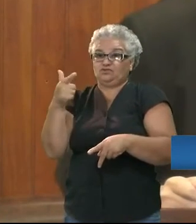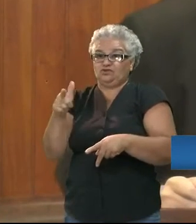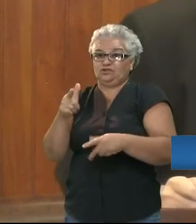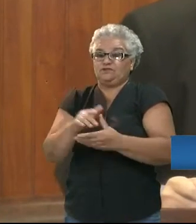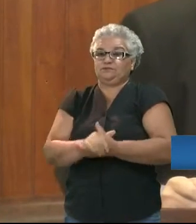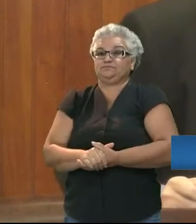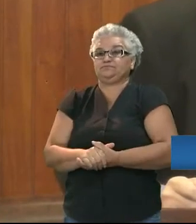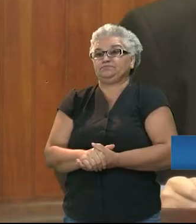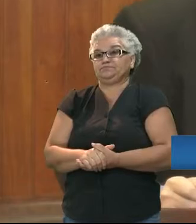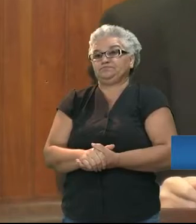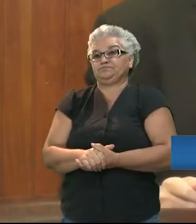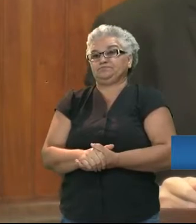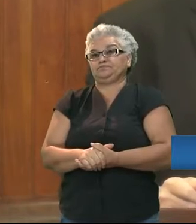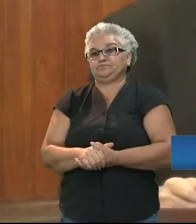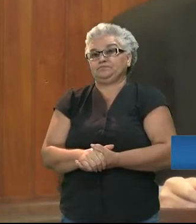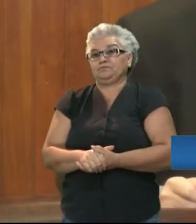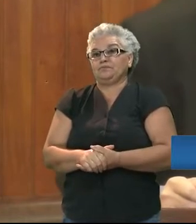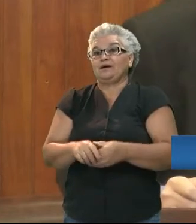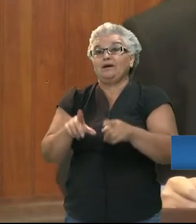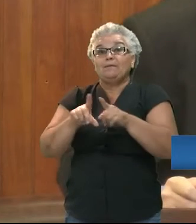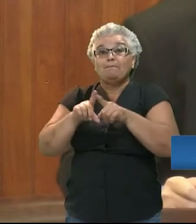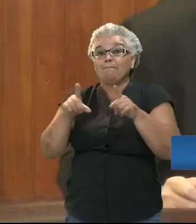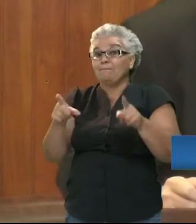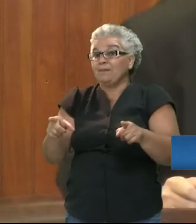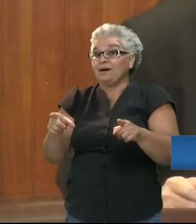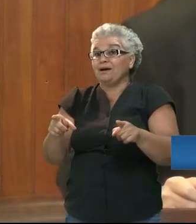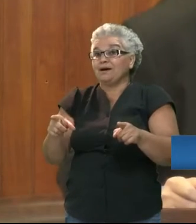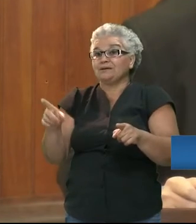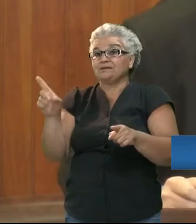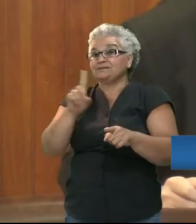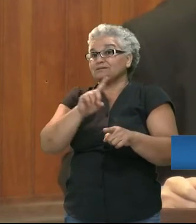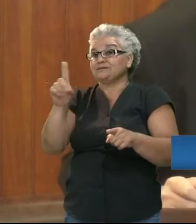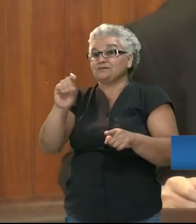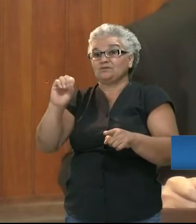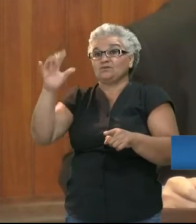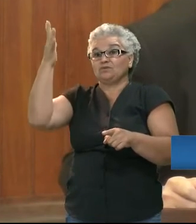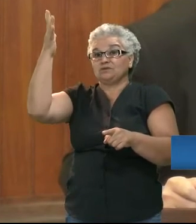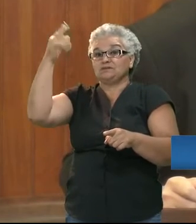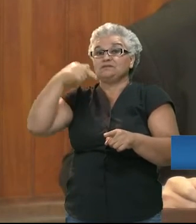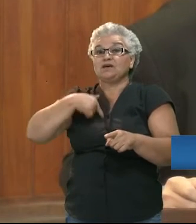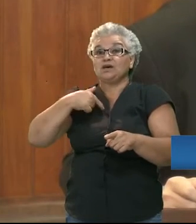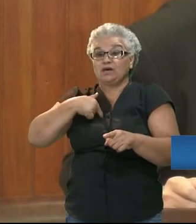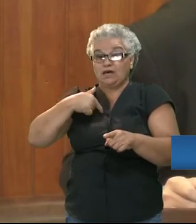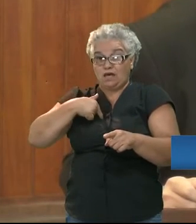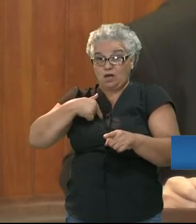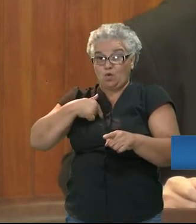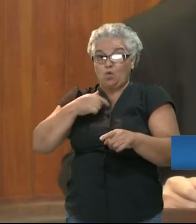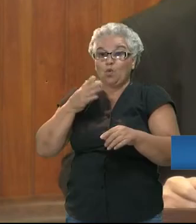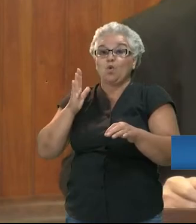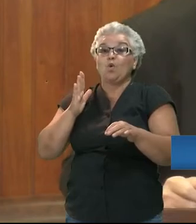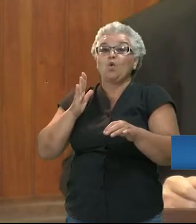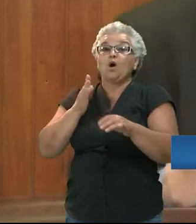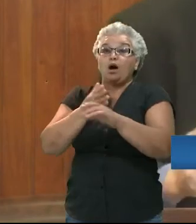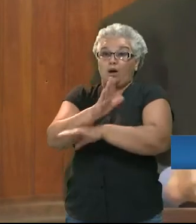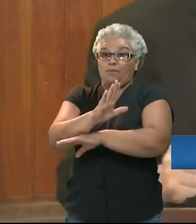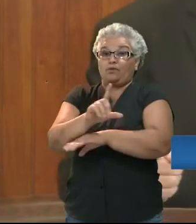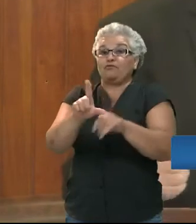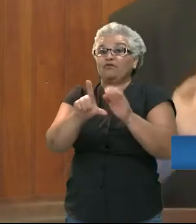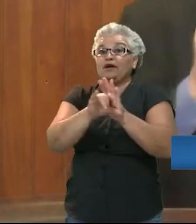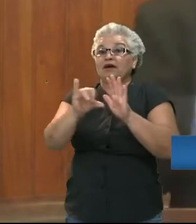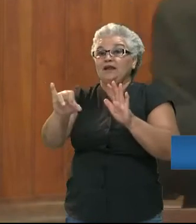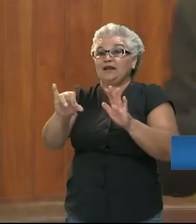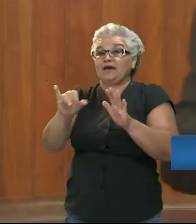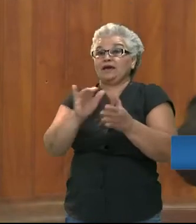desembolso. Para que nunca mais aconteça isso, vereador Pfeffin, eu aprovei em 2016 uma lei que eu estipulo que